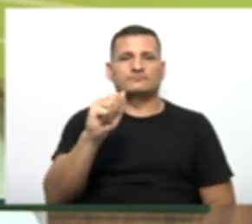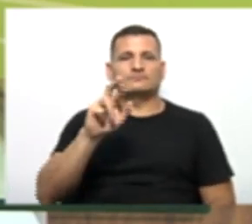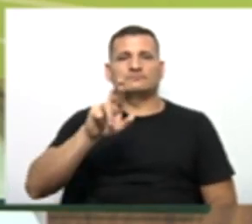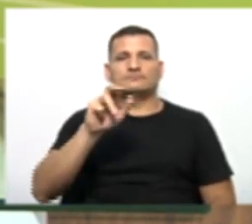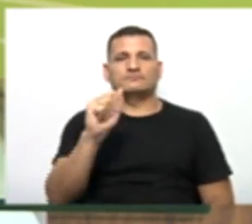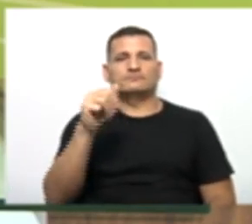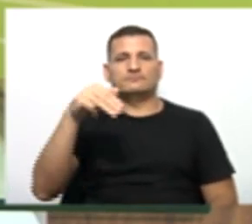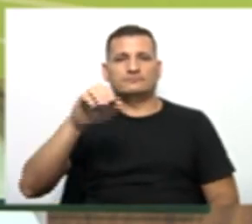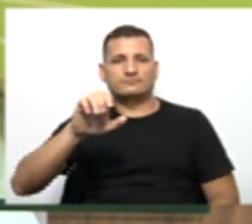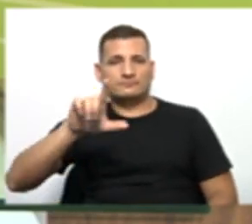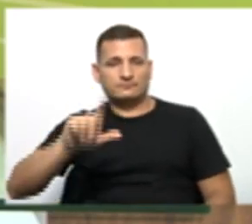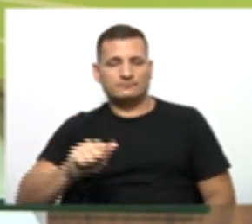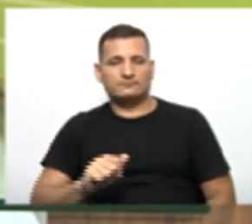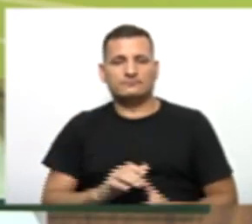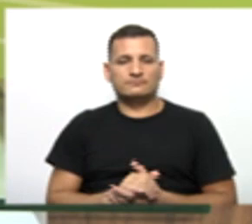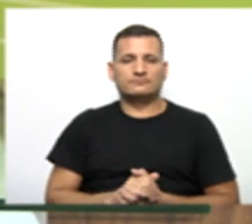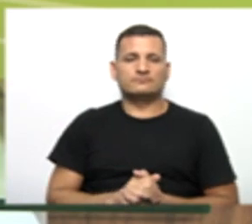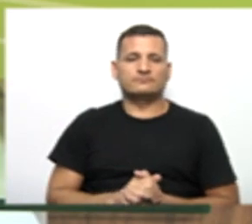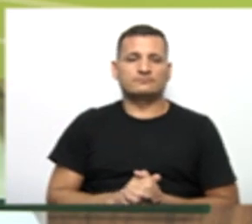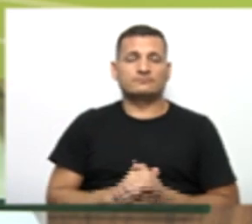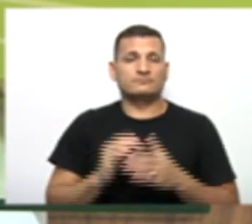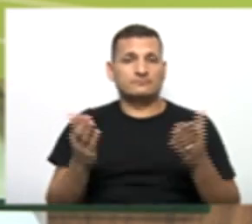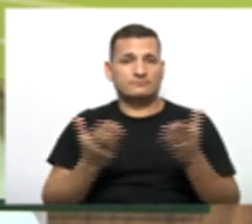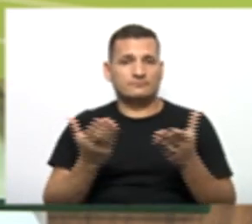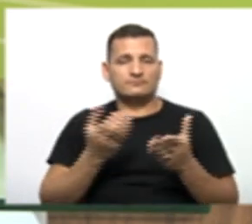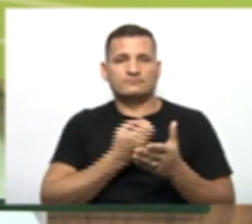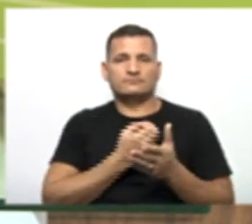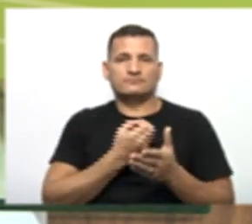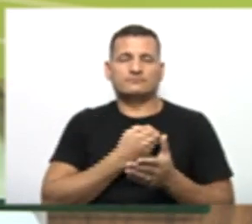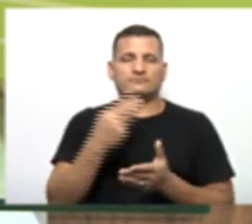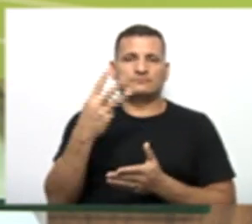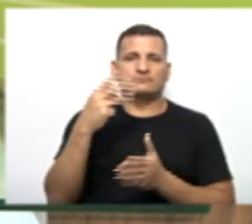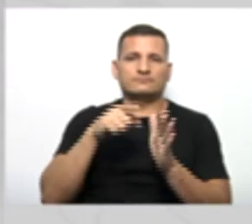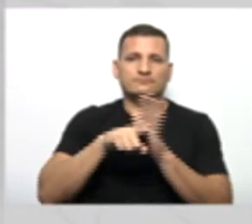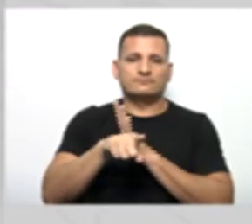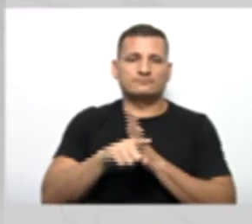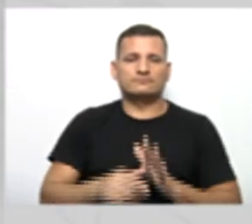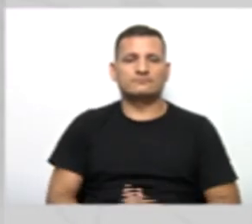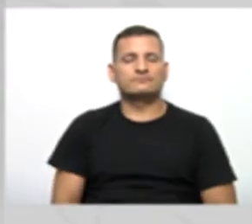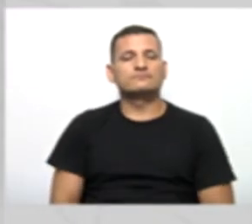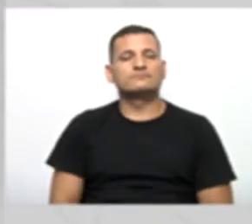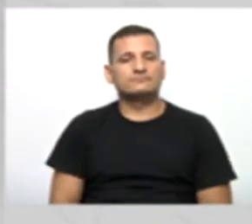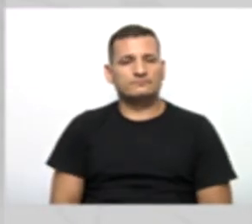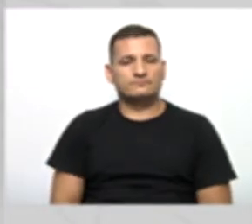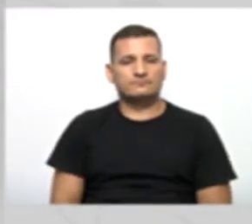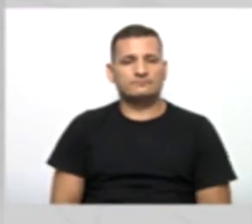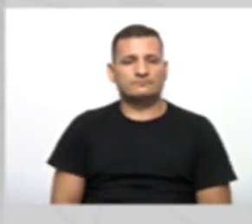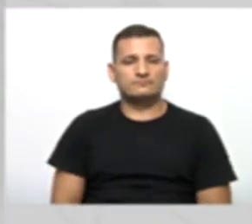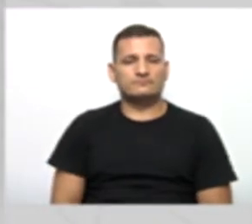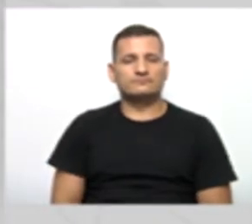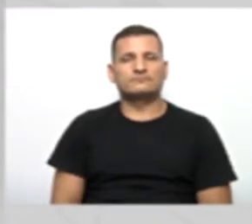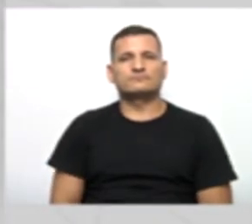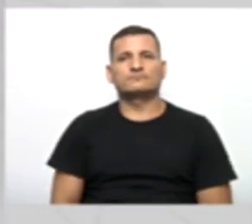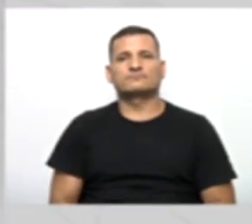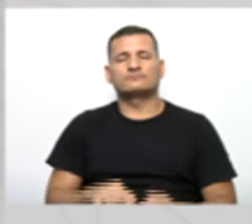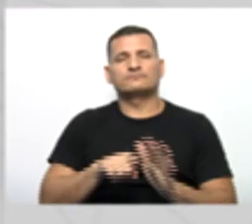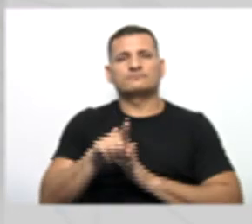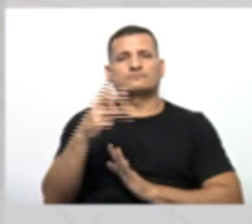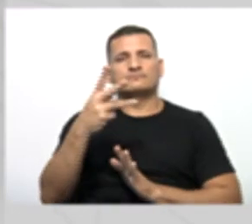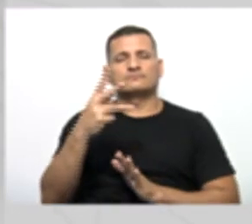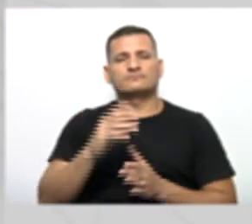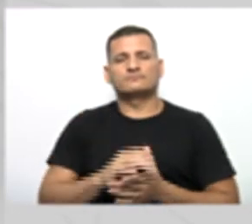lá para a questão de número 3. A questão de número 3 pergunta o